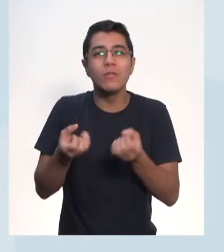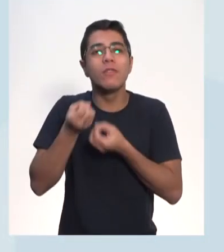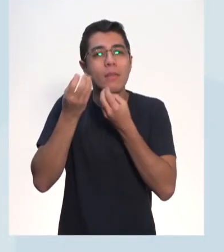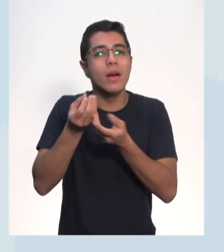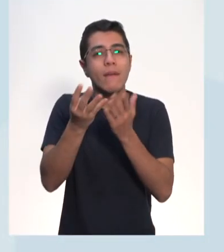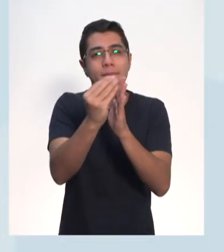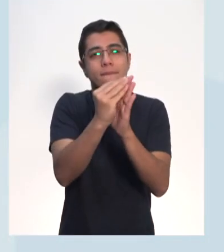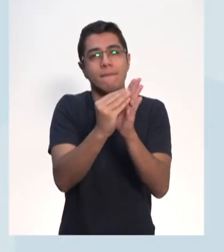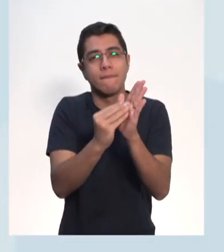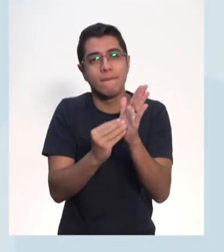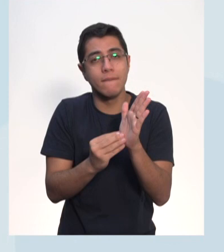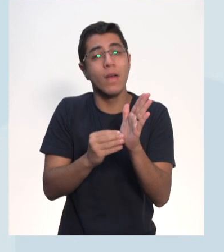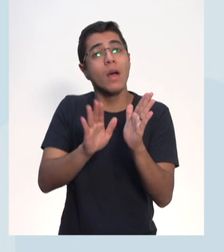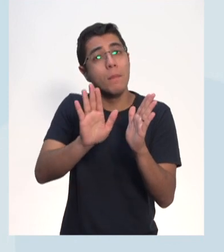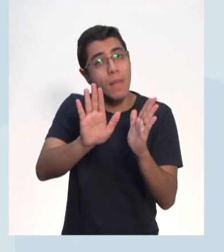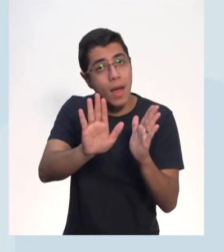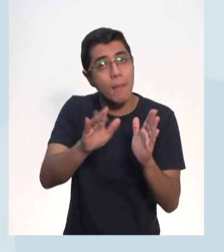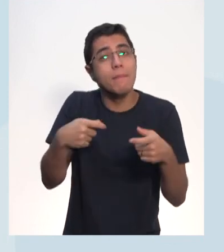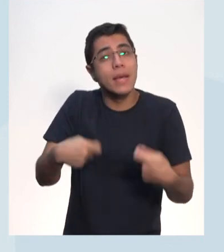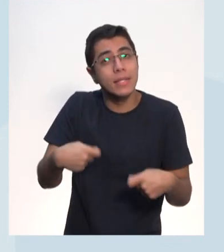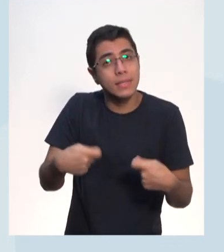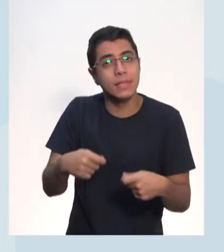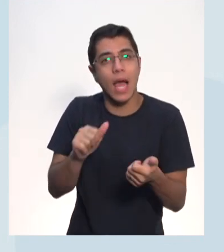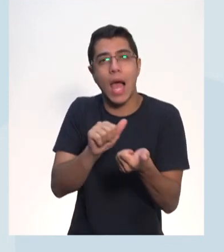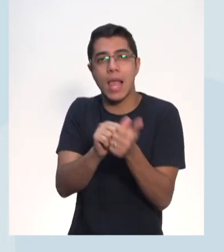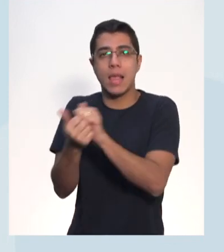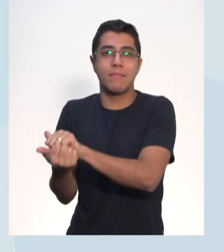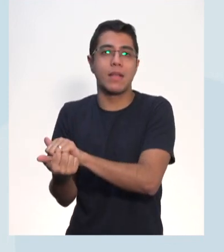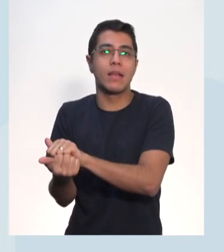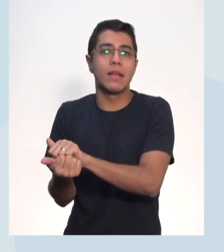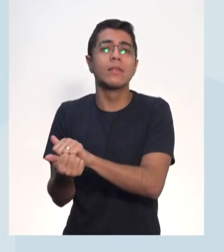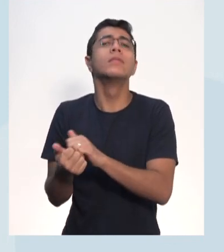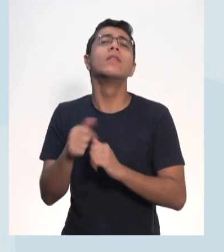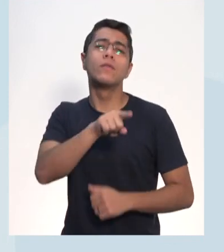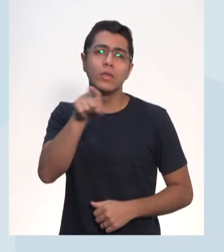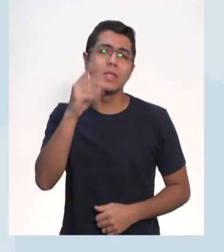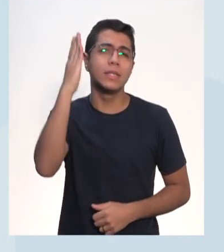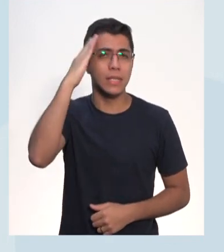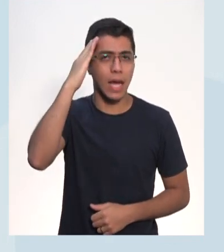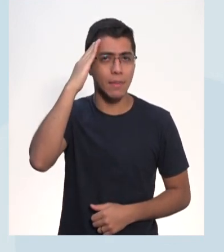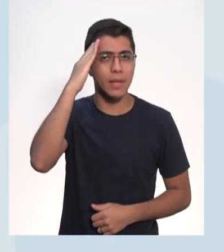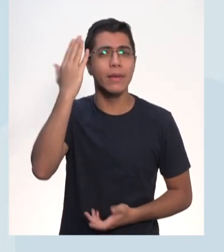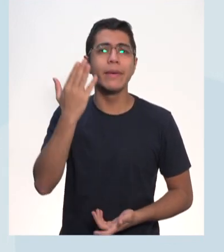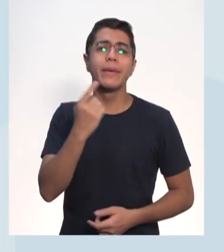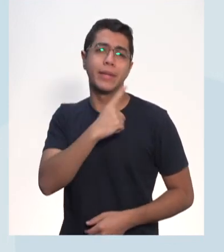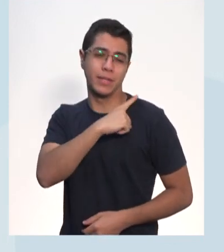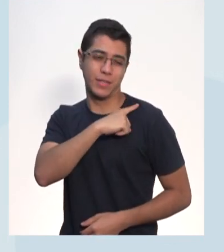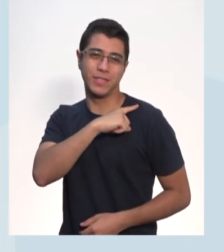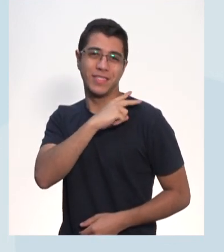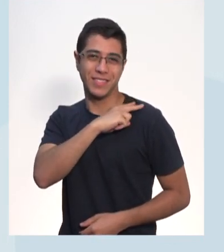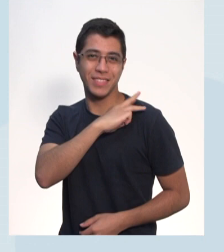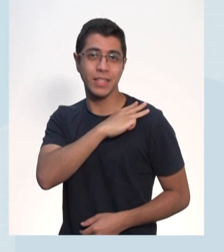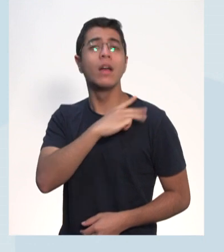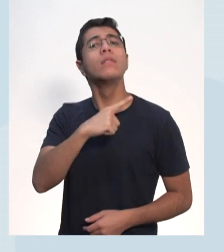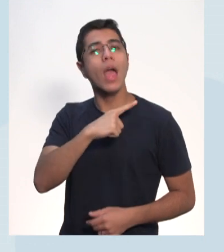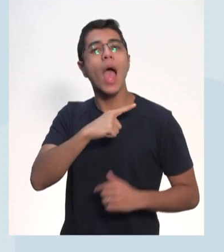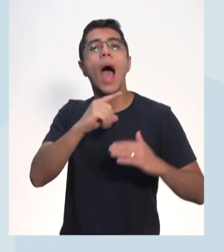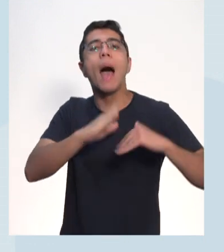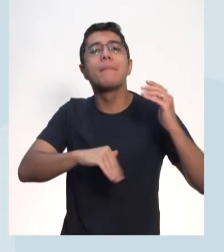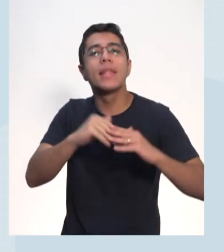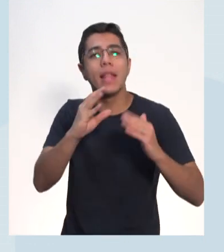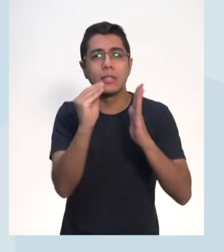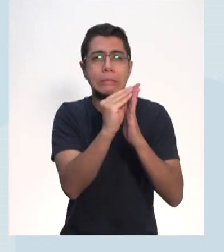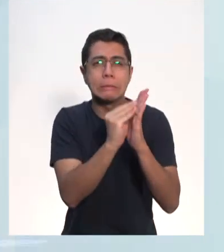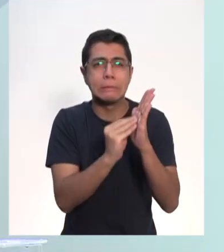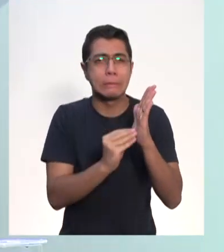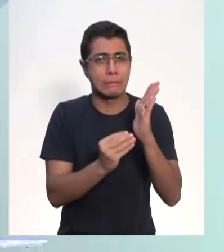como vocês sabem, a gente tem muitas habilidades nas 3 séries do ensino médio, e aí eu vou dizer que em ciências